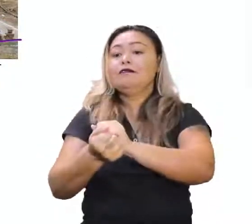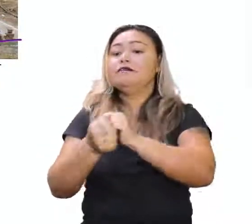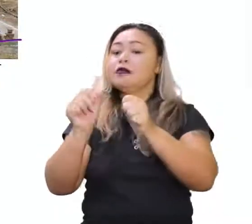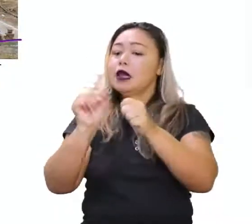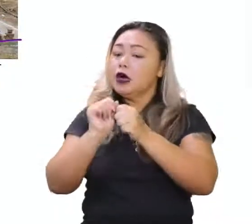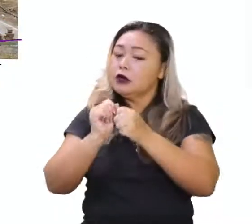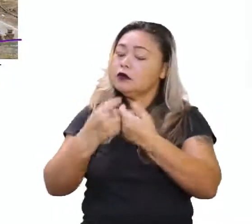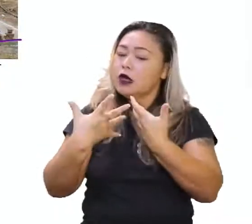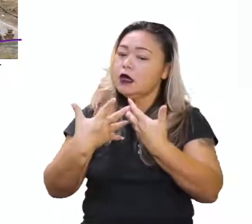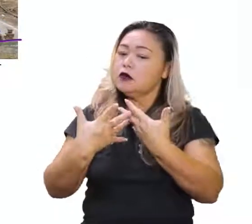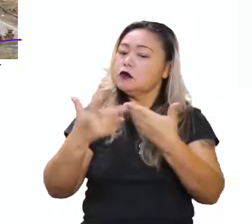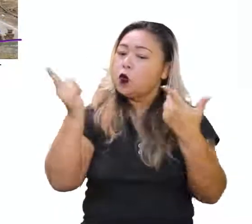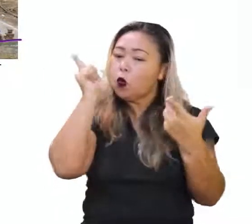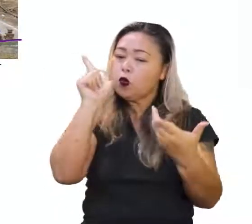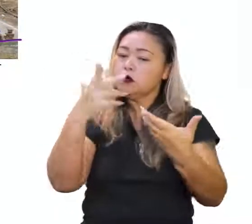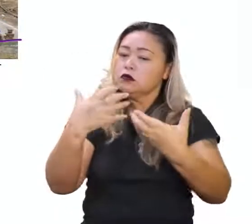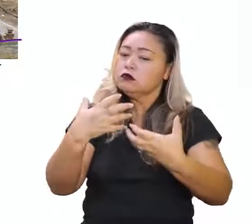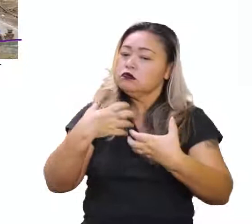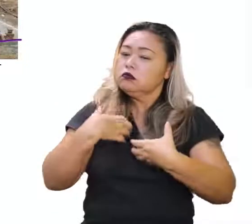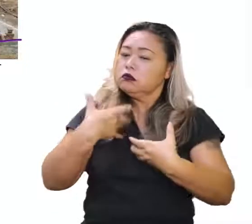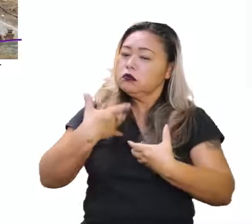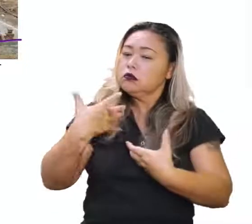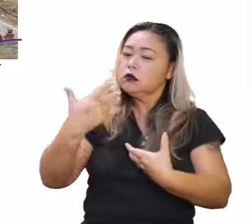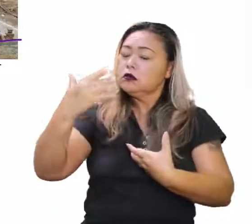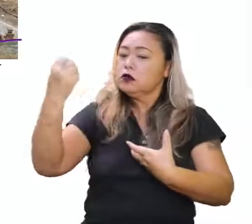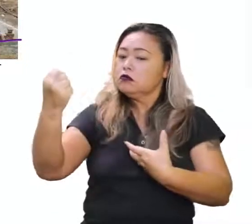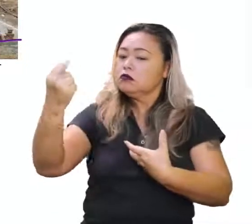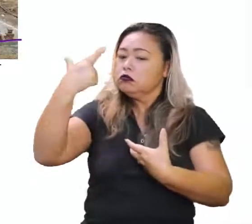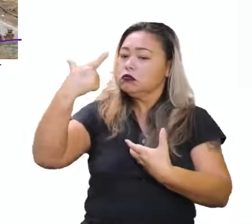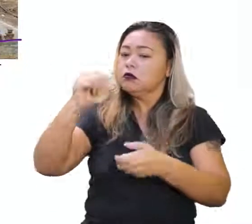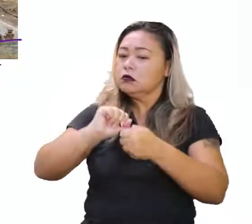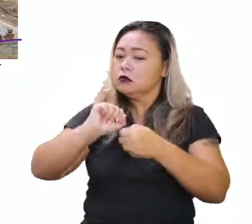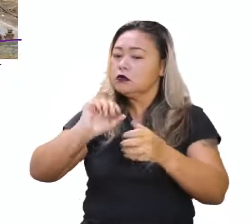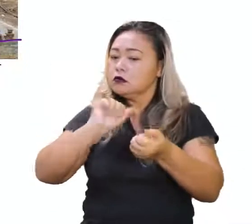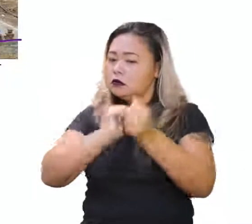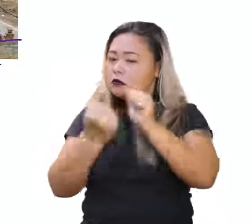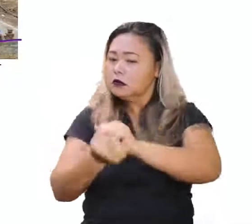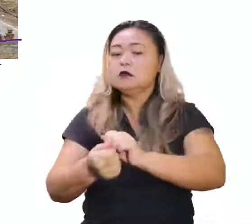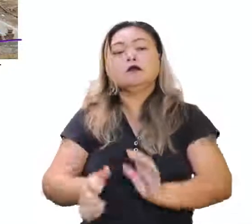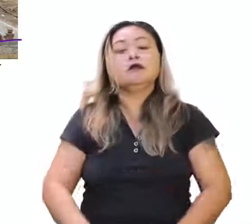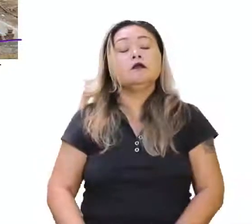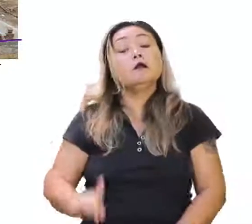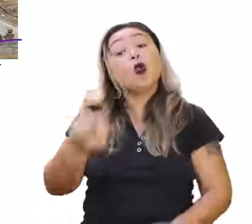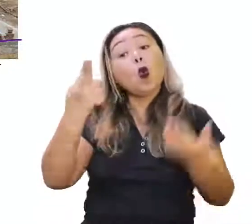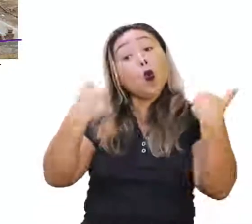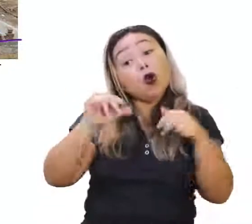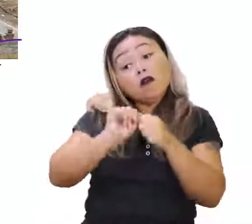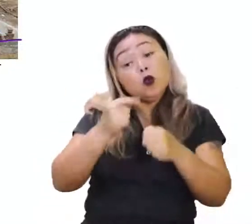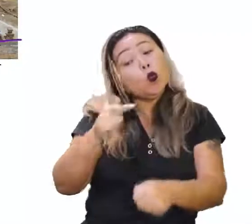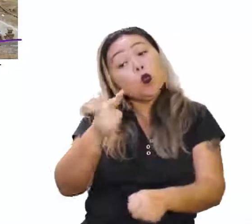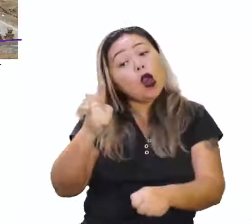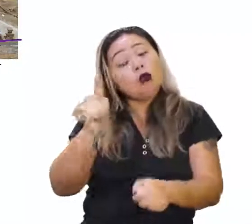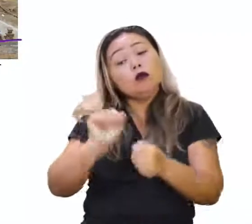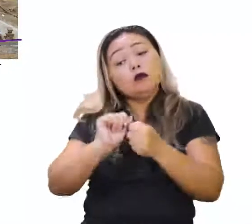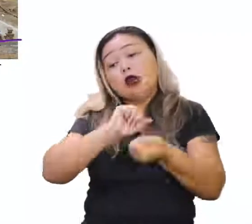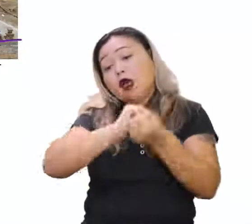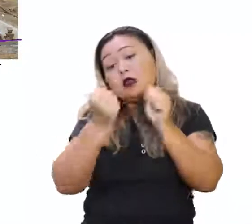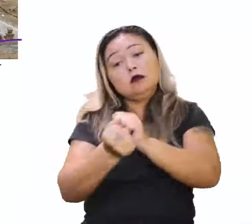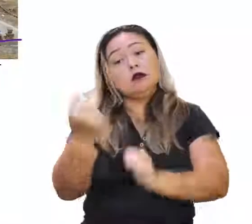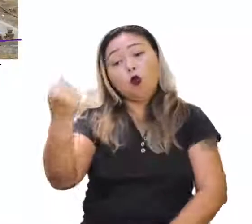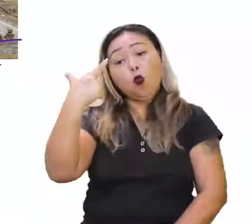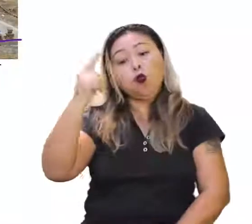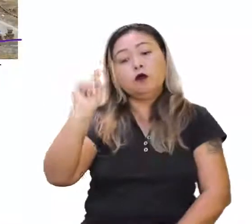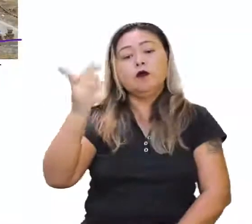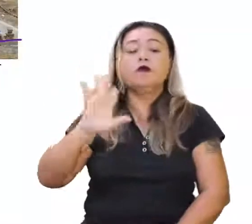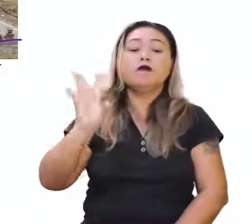solar, menos os ovinos, não tem tanta essa adaptação aí. Então, eu estou explicando, mas esqueci de mostrar